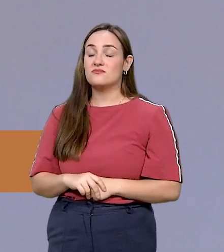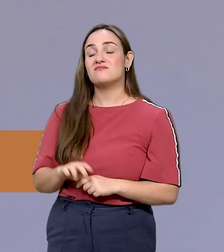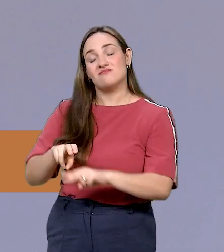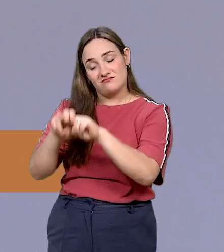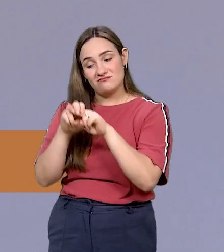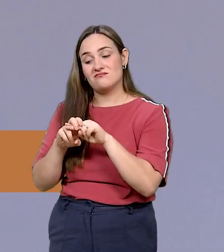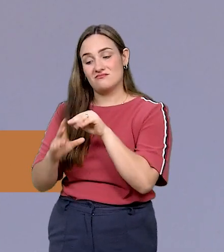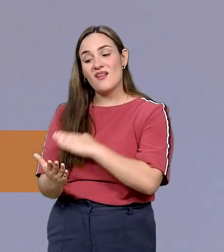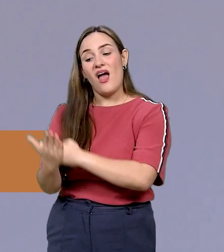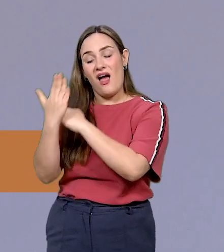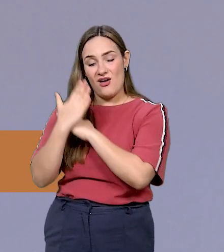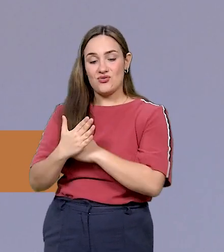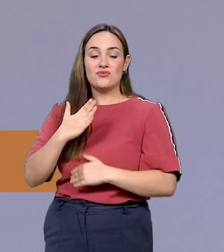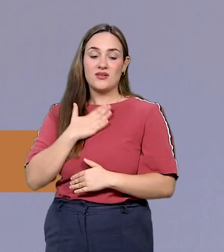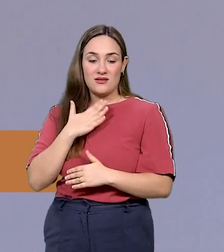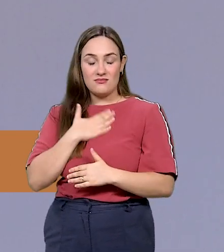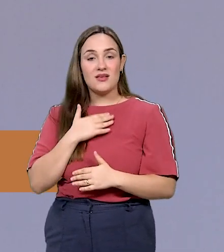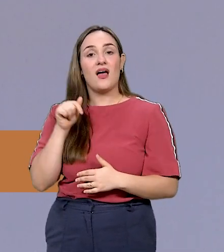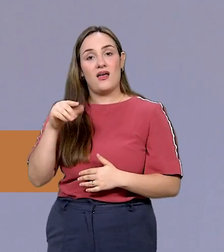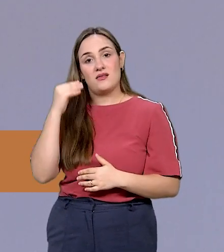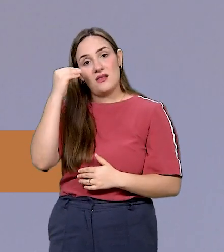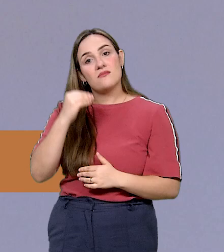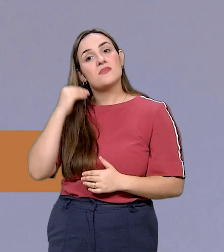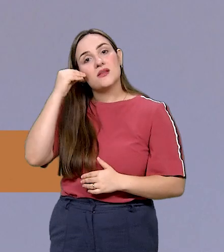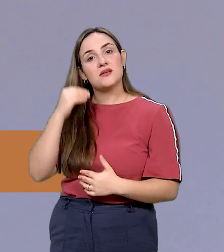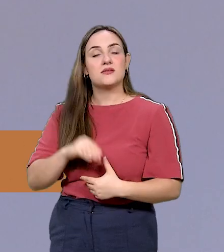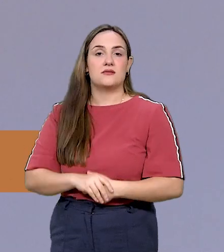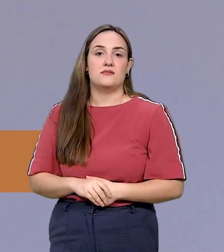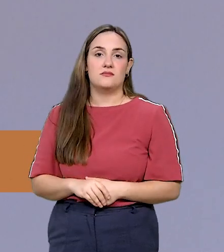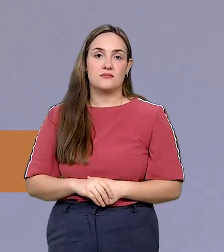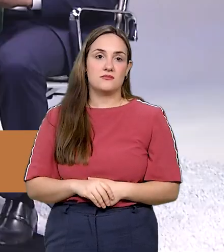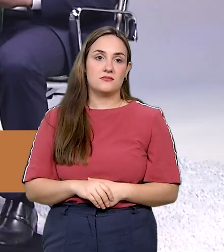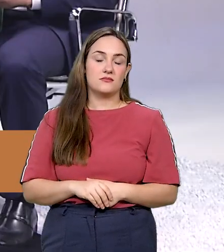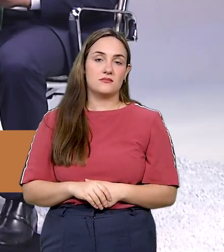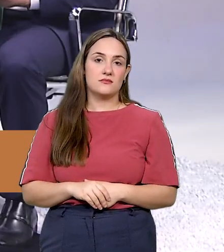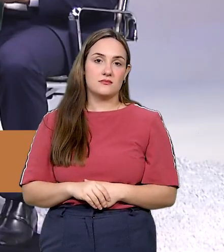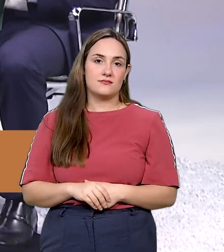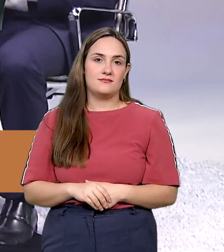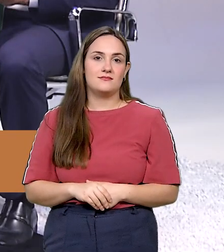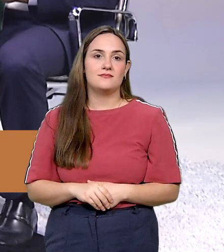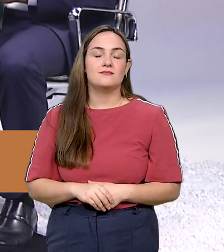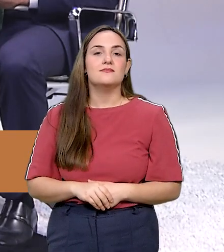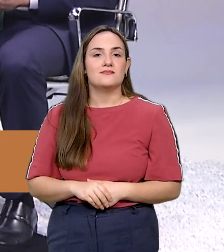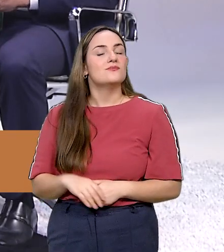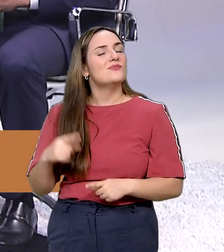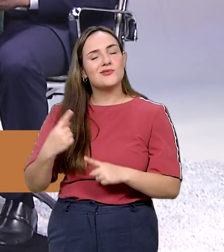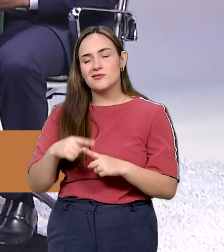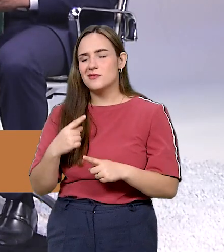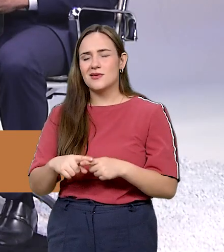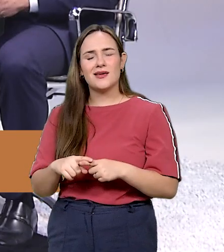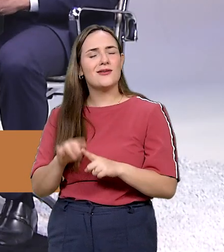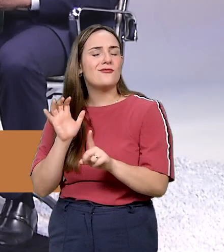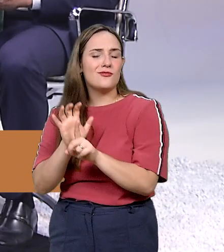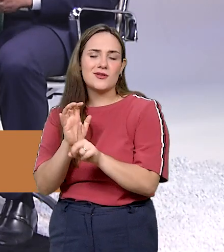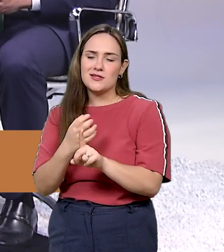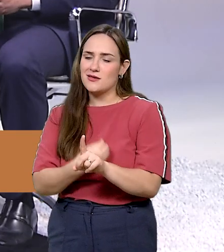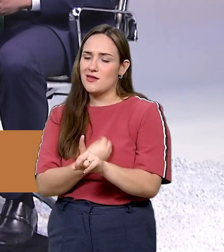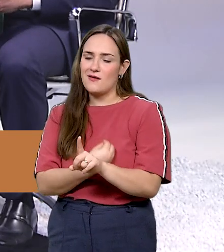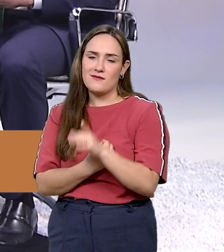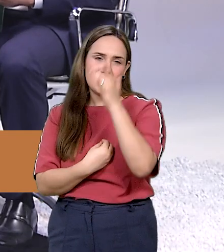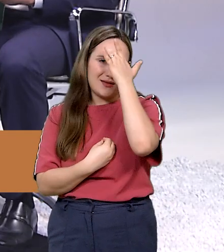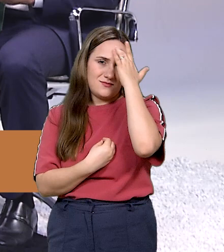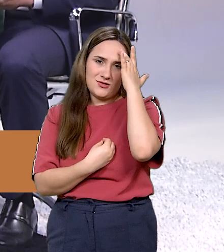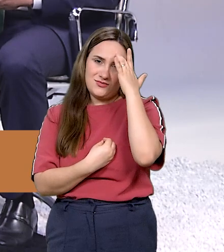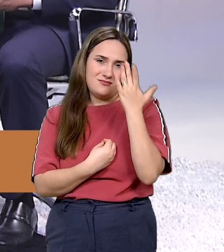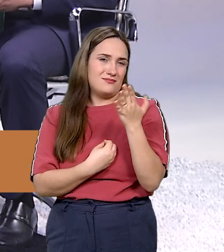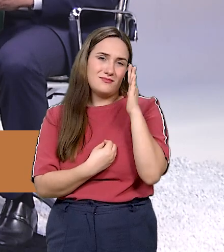tem sido muito positivo essa experiência, porque nós vemos como isso afeta o dia a dia desses